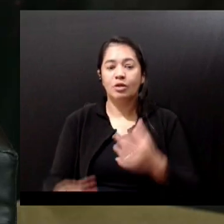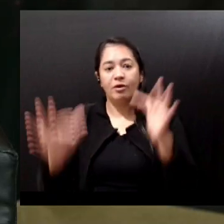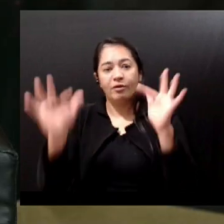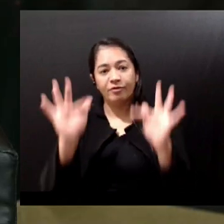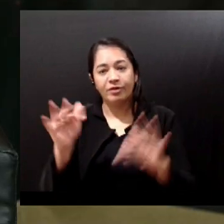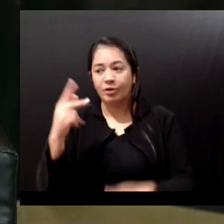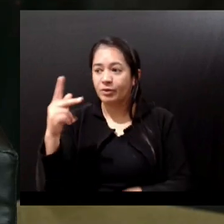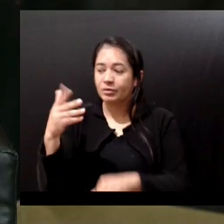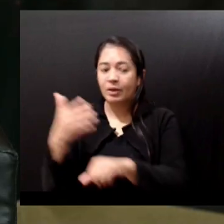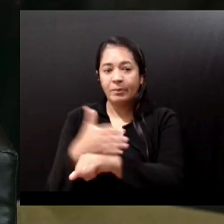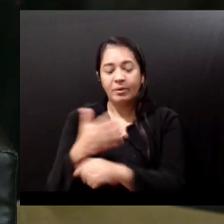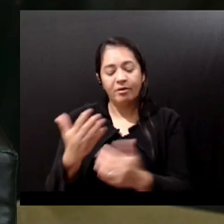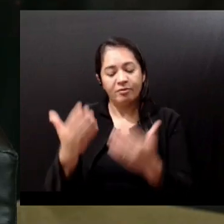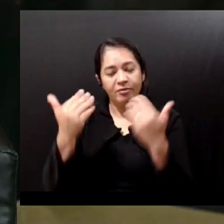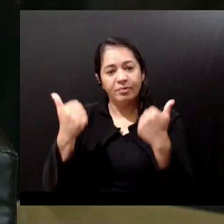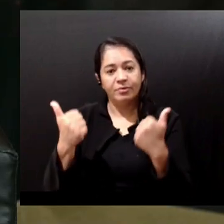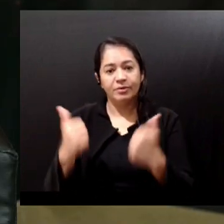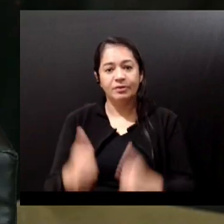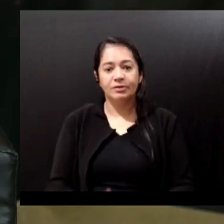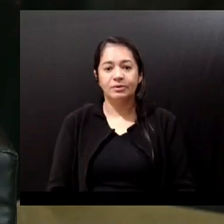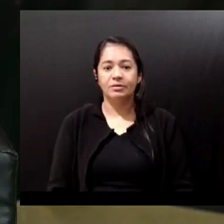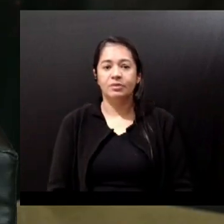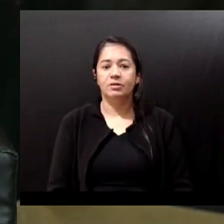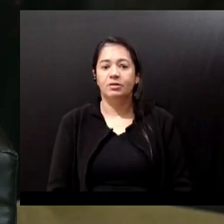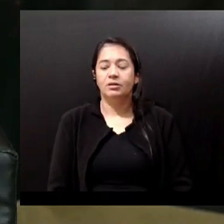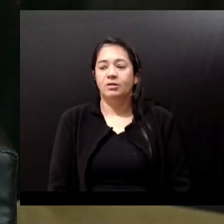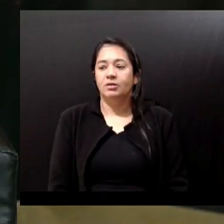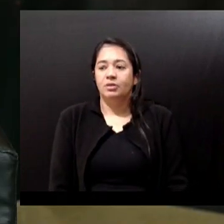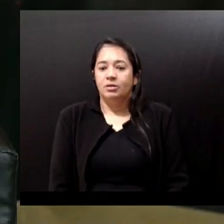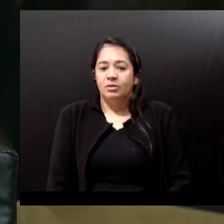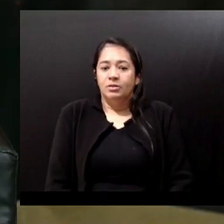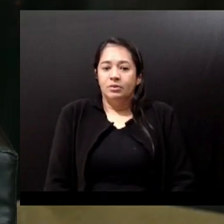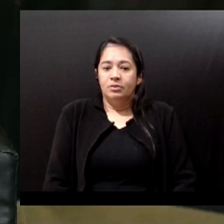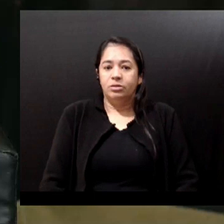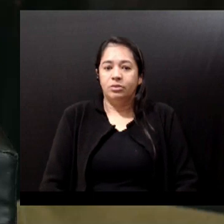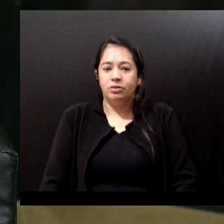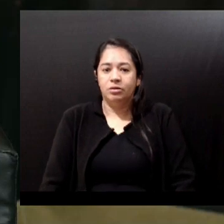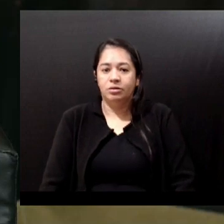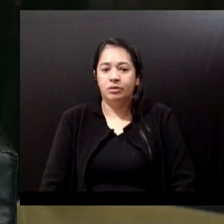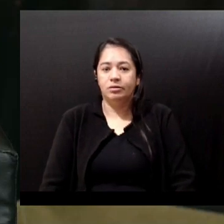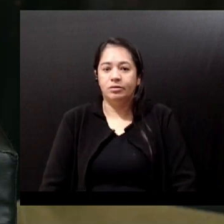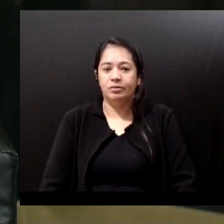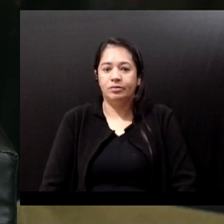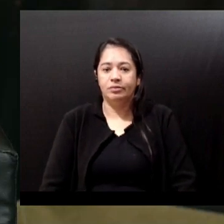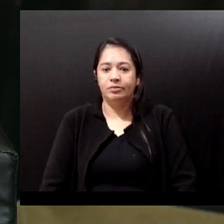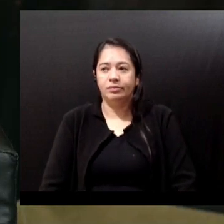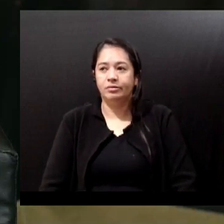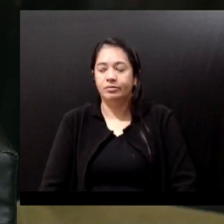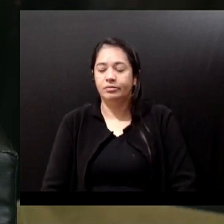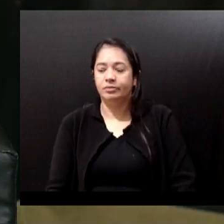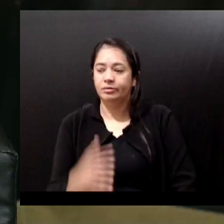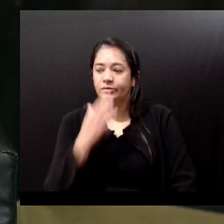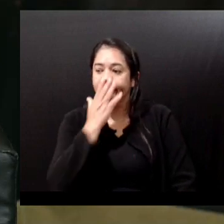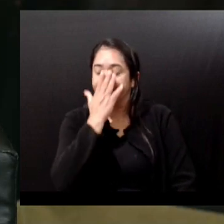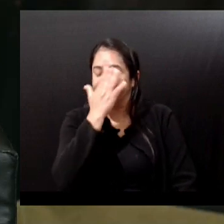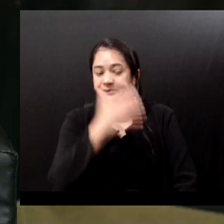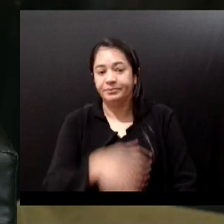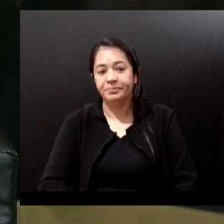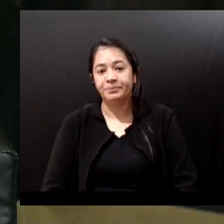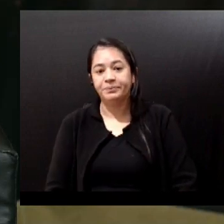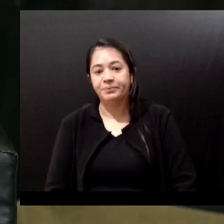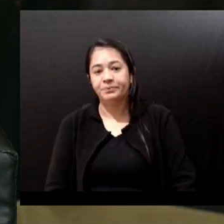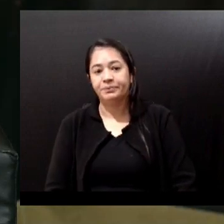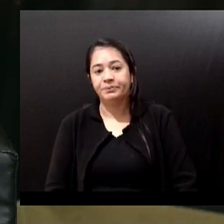lá, se tem mais, pode colocar mais pra gente. Produção, vamos lá. Nossa direção avisando tem mais perguntas. A Vanessa do